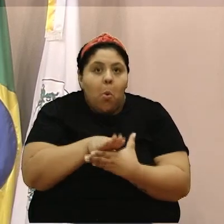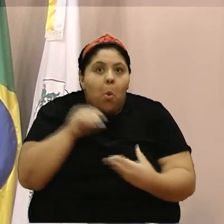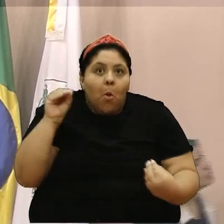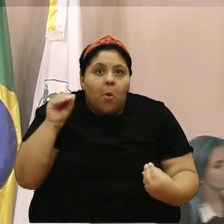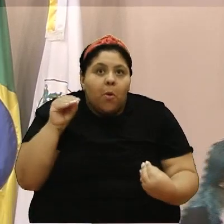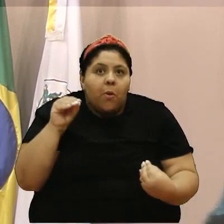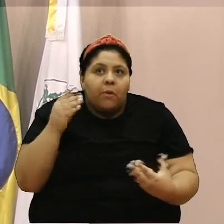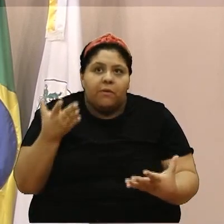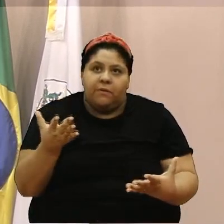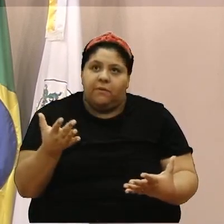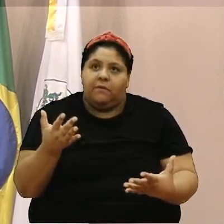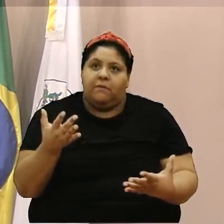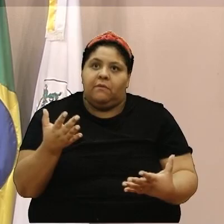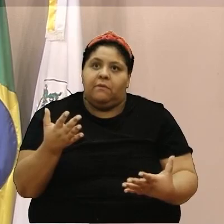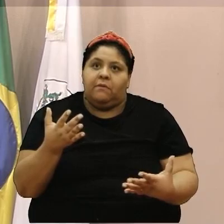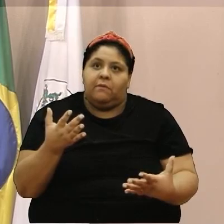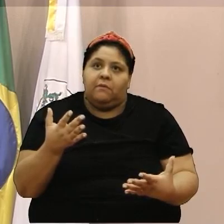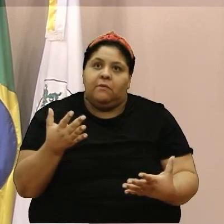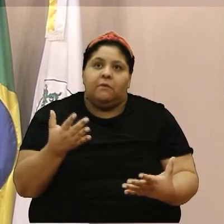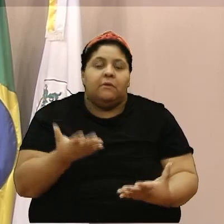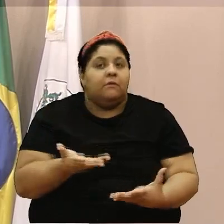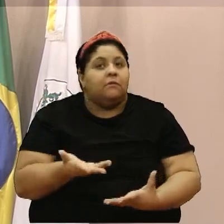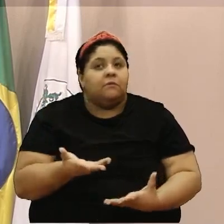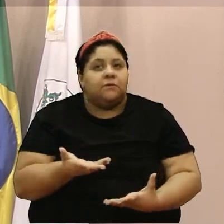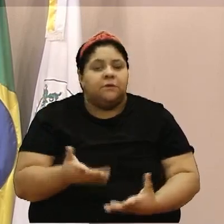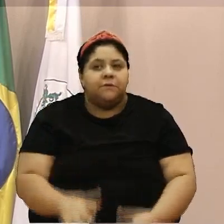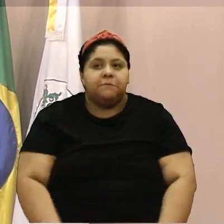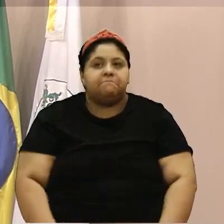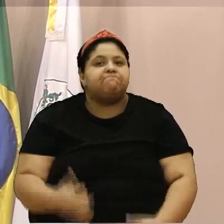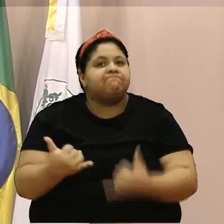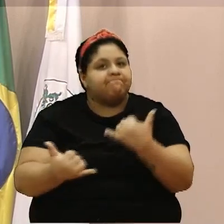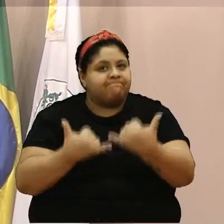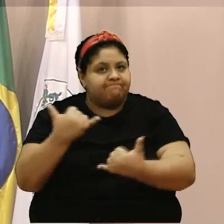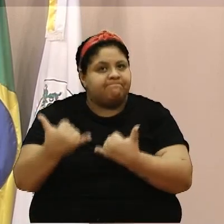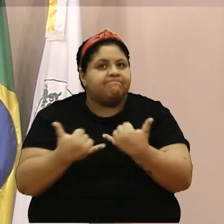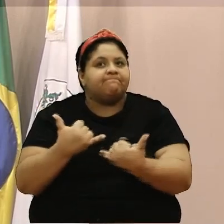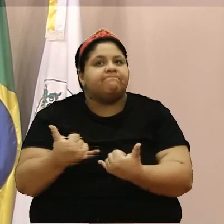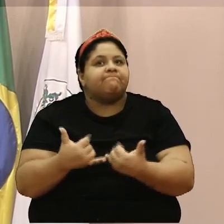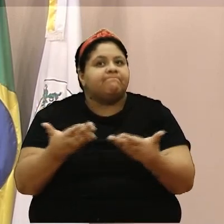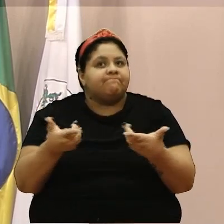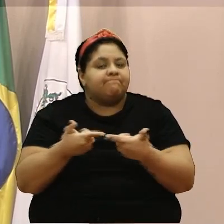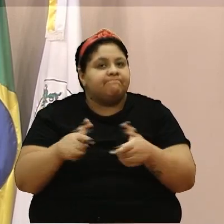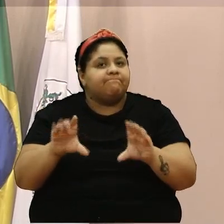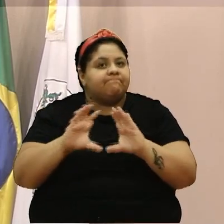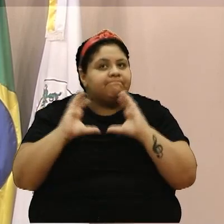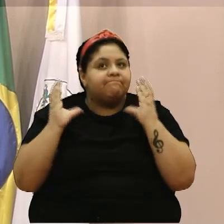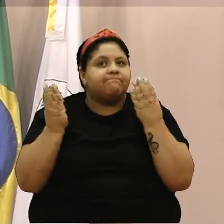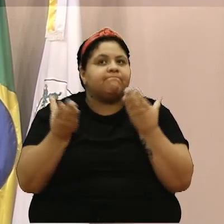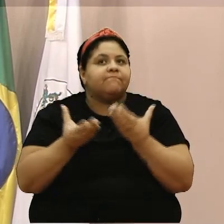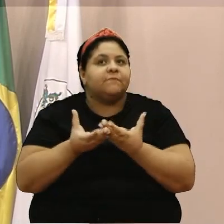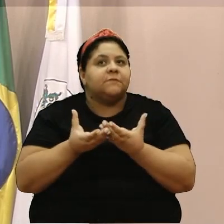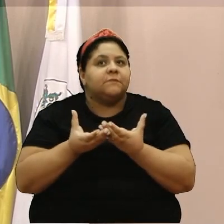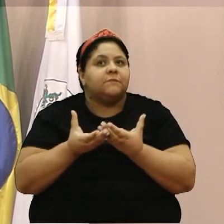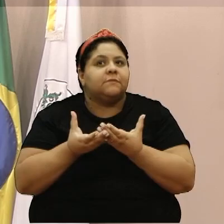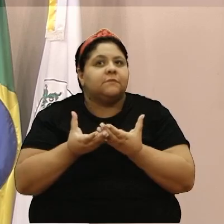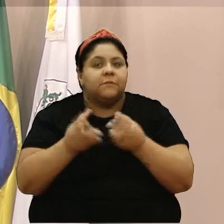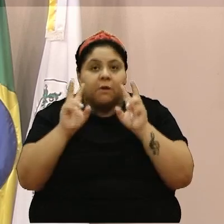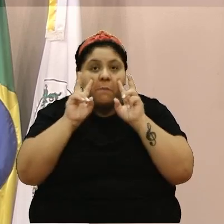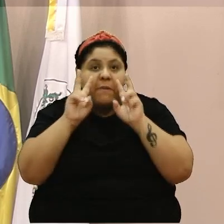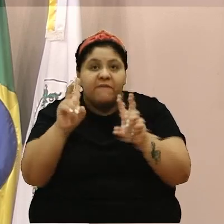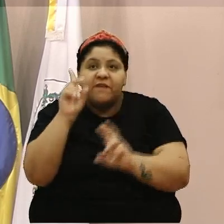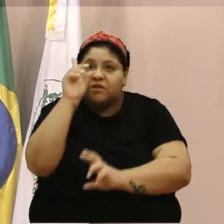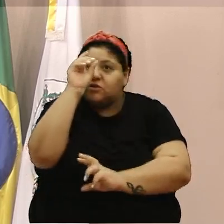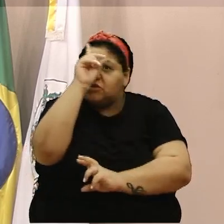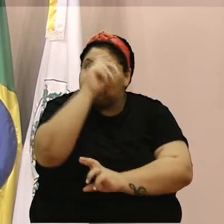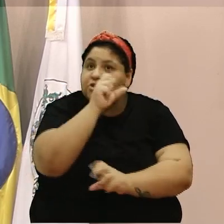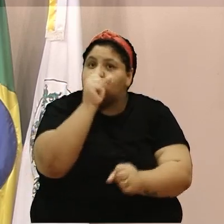Vamos daqui a pouco. É brincadeira, mas a comunidade é para ver a dificuldade